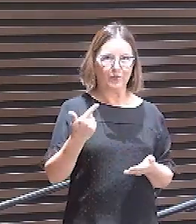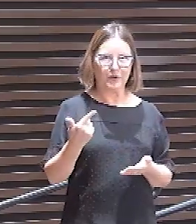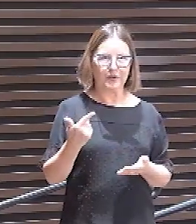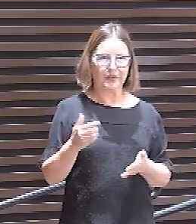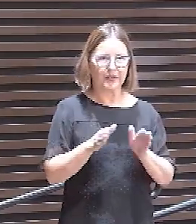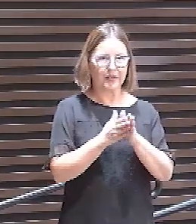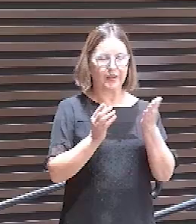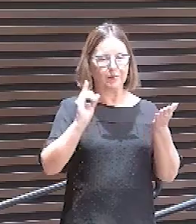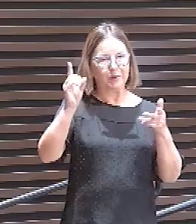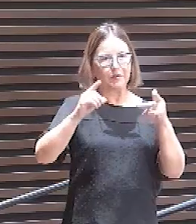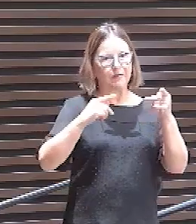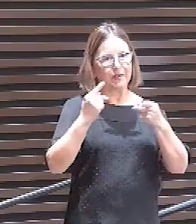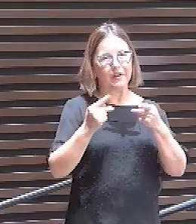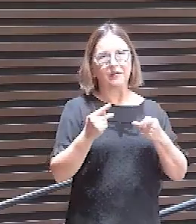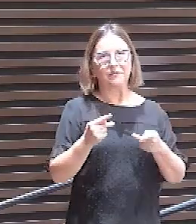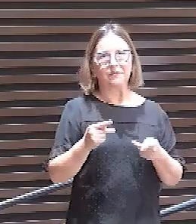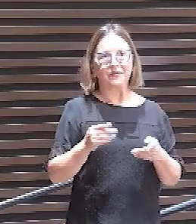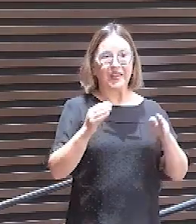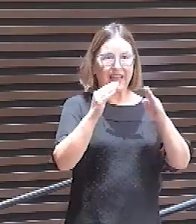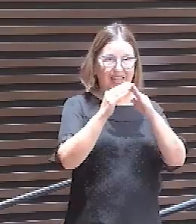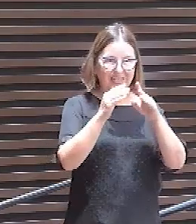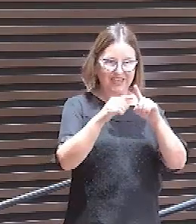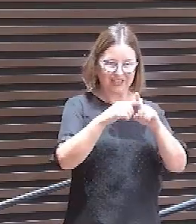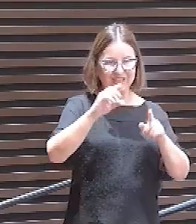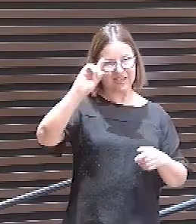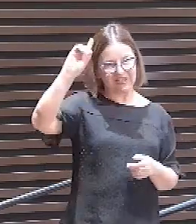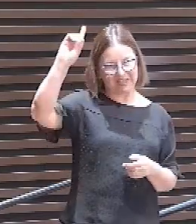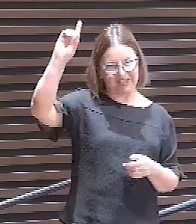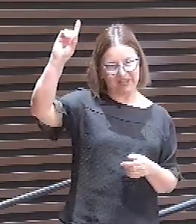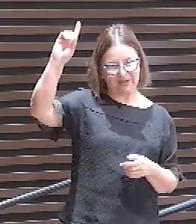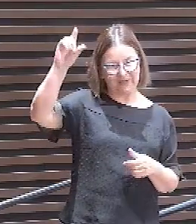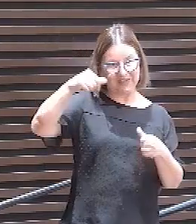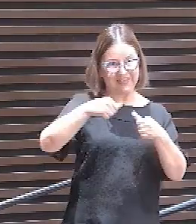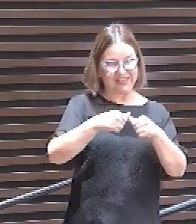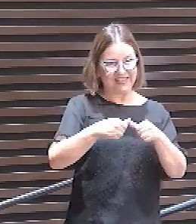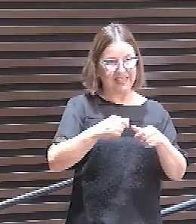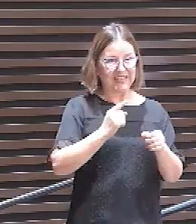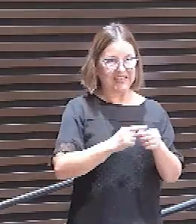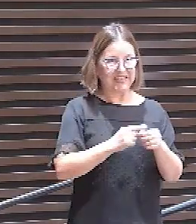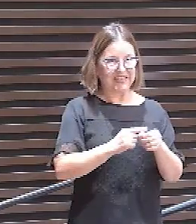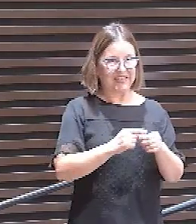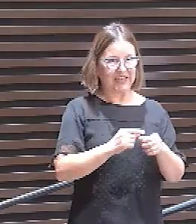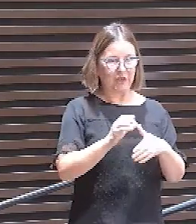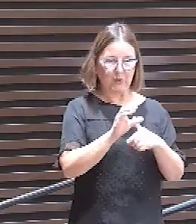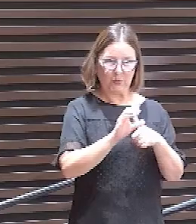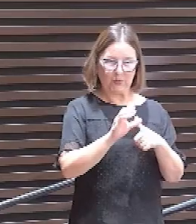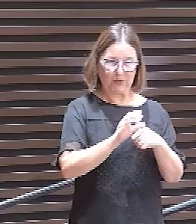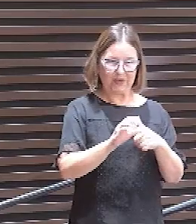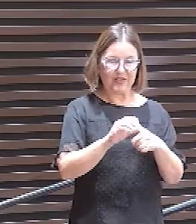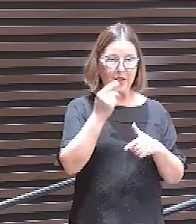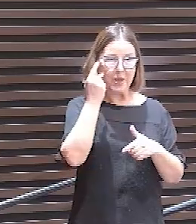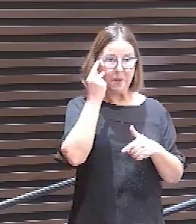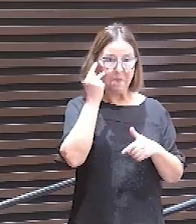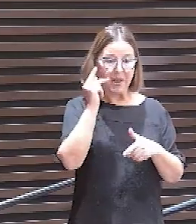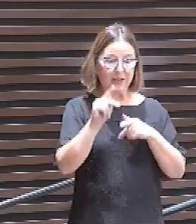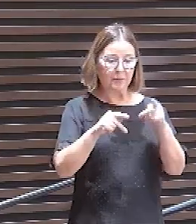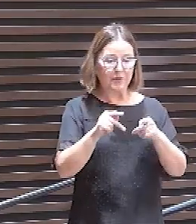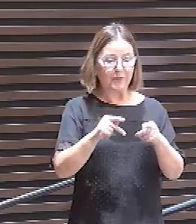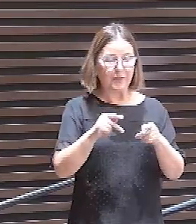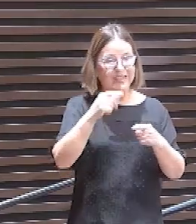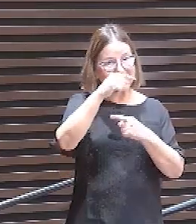Bíblia diz assim: a igreja de Deus que está em Corinto, aos santificados em Cristo